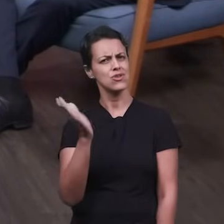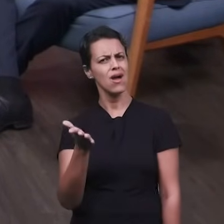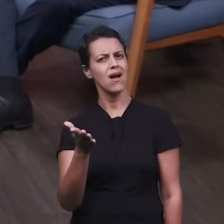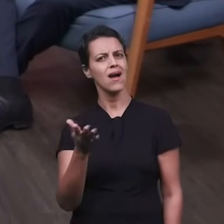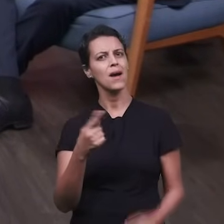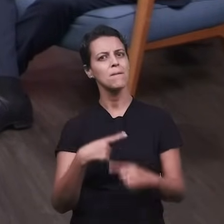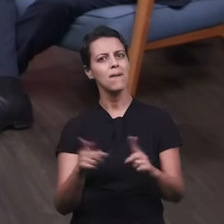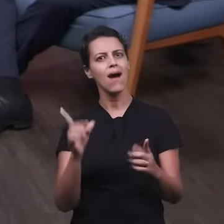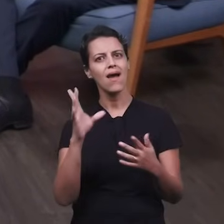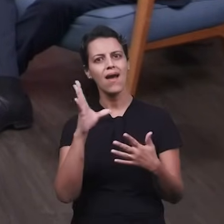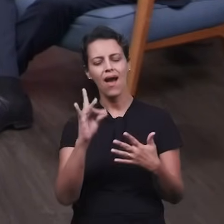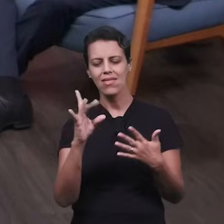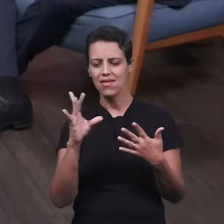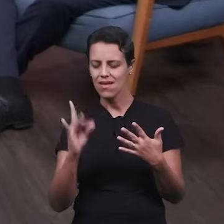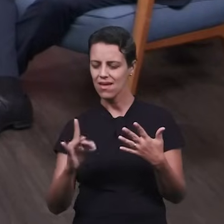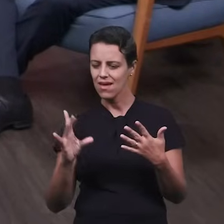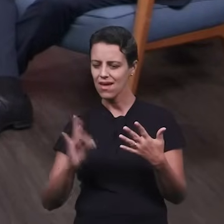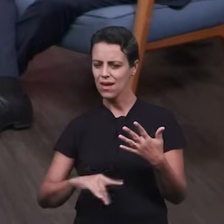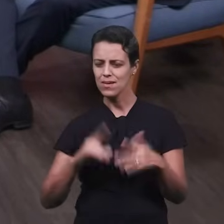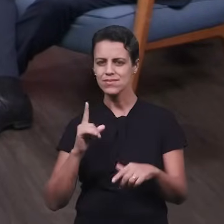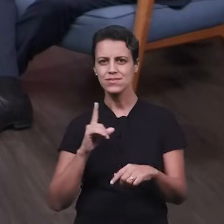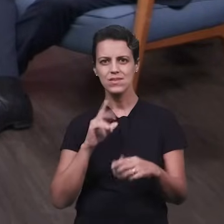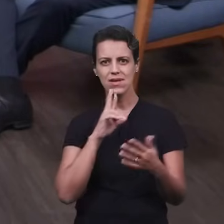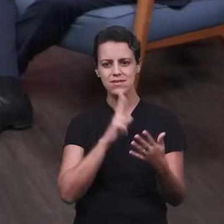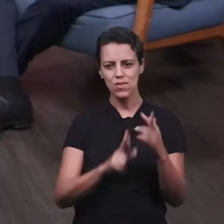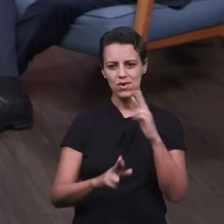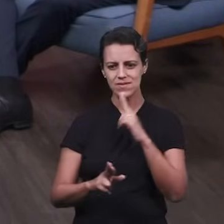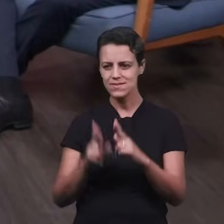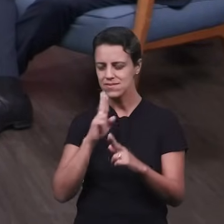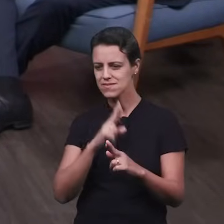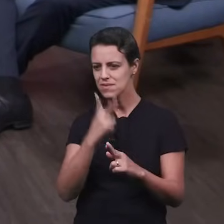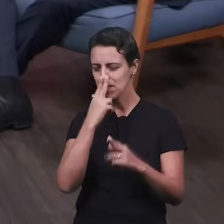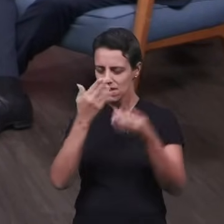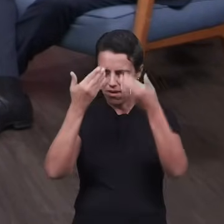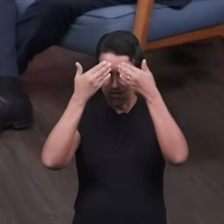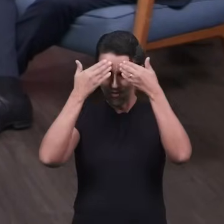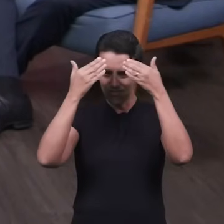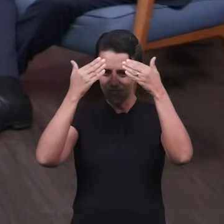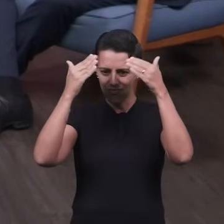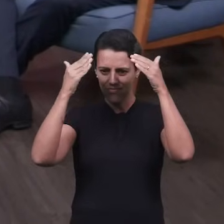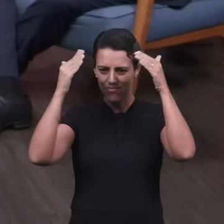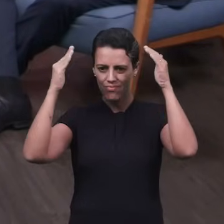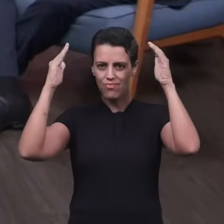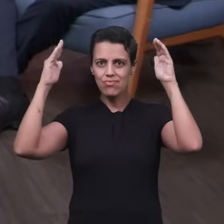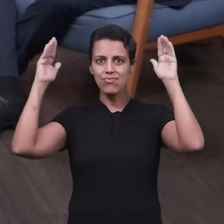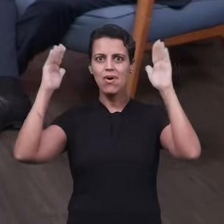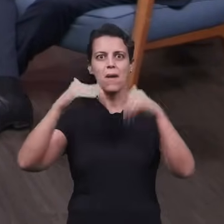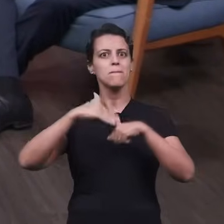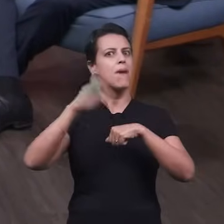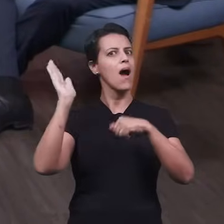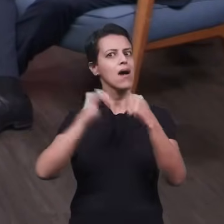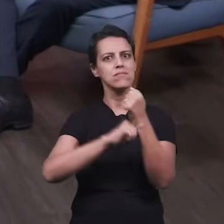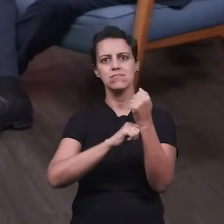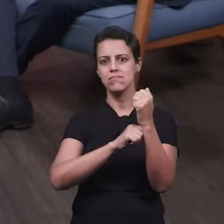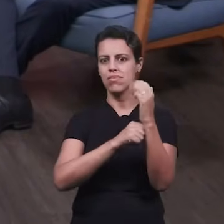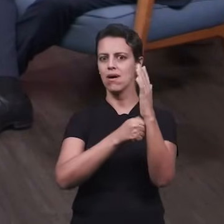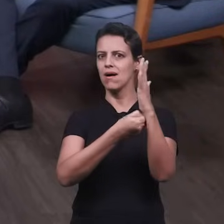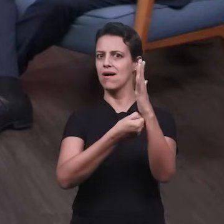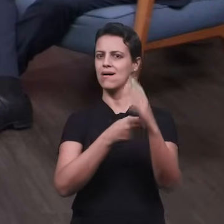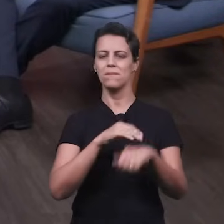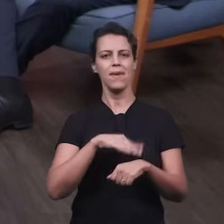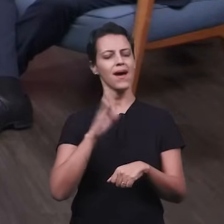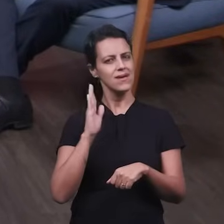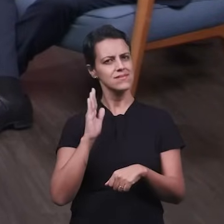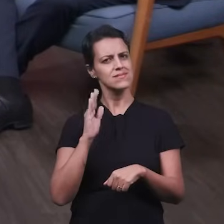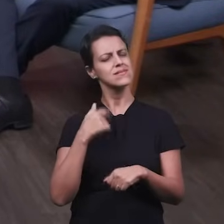cada momento, a cada estudo, a cada pergunta que é respondida, a gente vai vendo mais e novos mistérios que são revelados pelo Espírito Santo. Eu